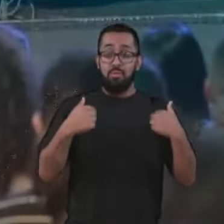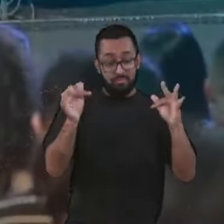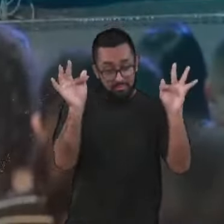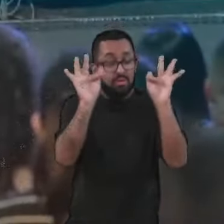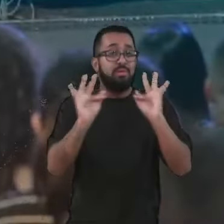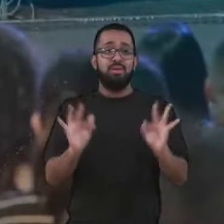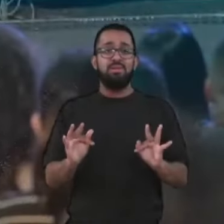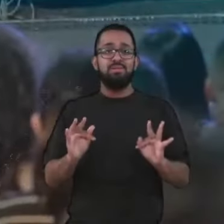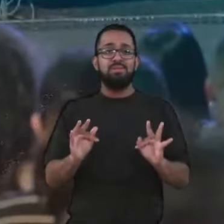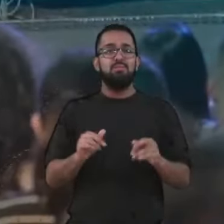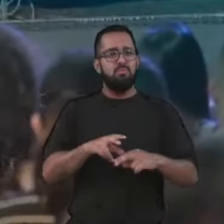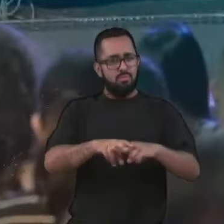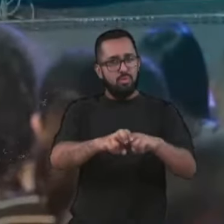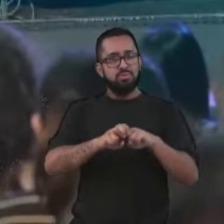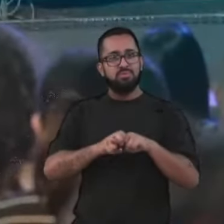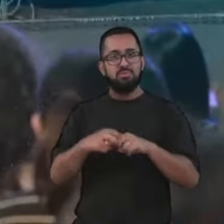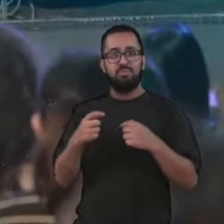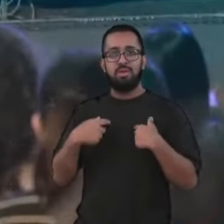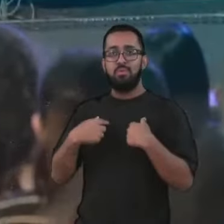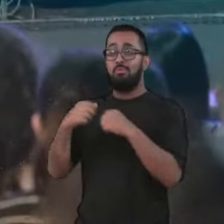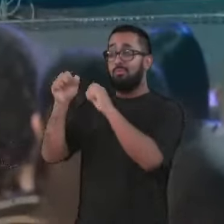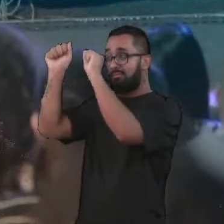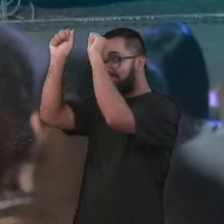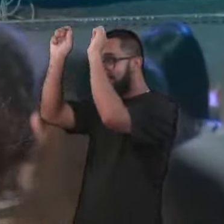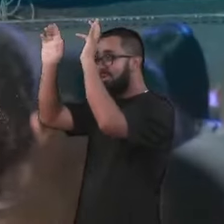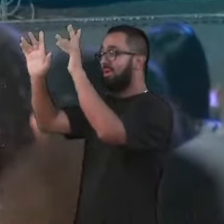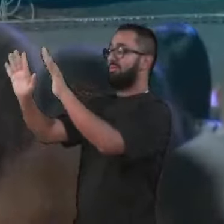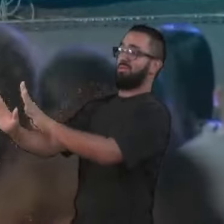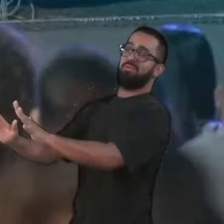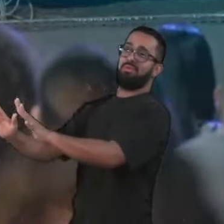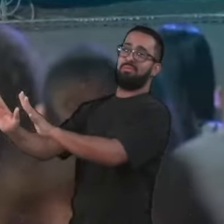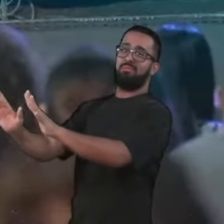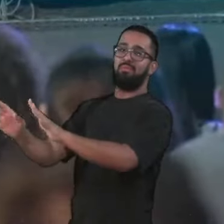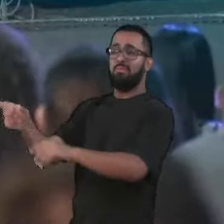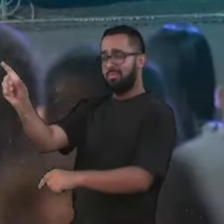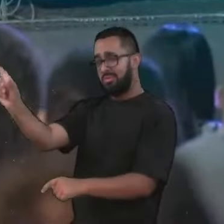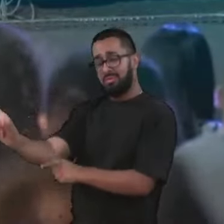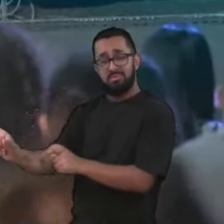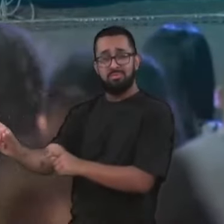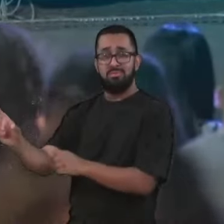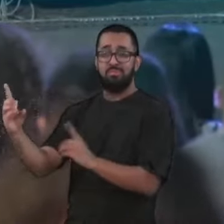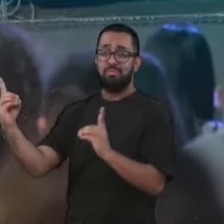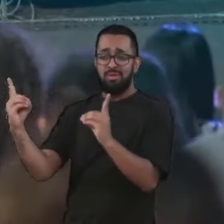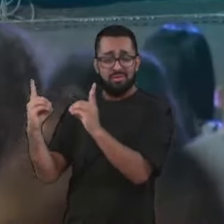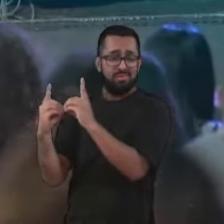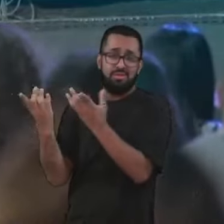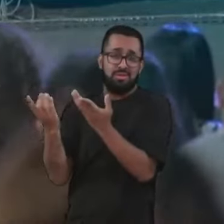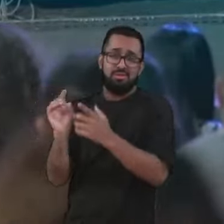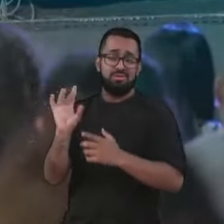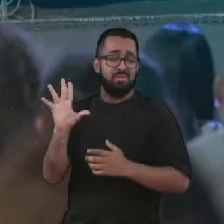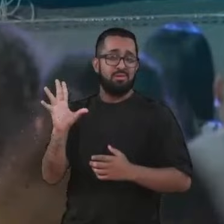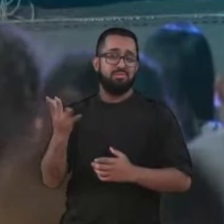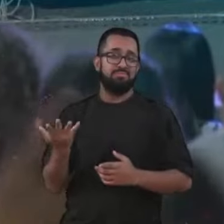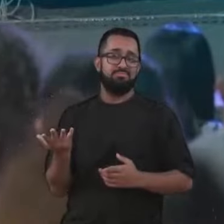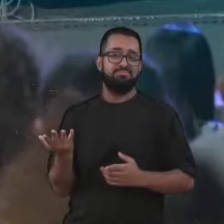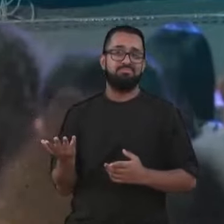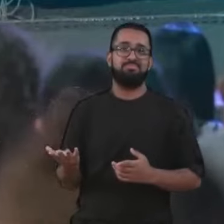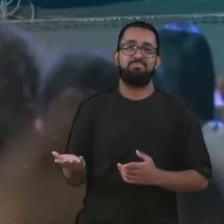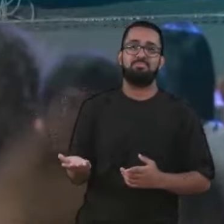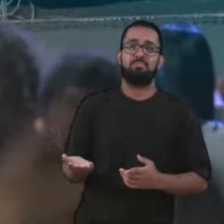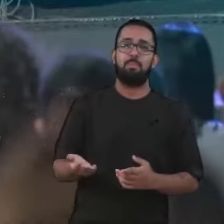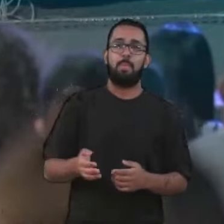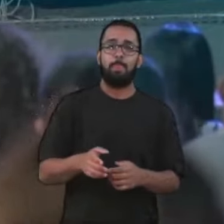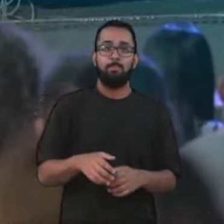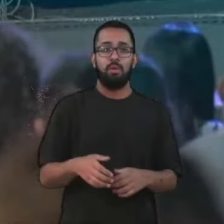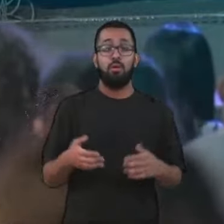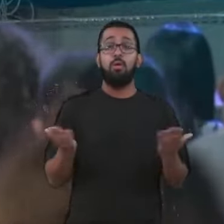abençoamos alguém, o nosso coração é invadido pela alegria. Você está triste? Vai abençoar alguém.